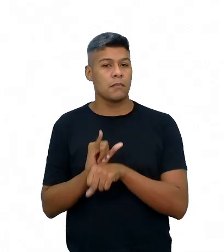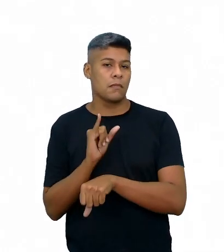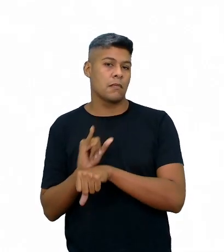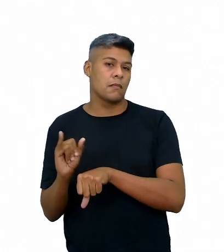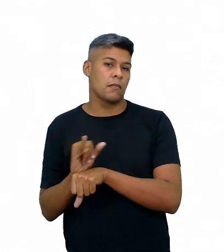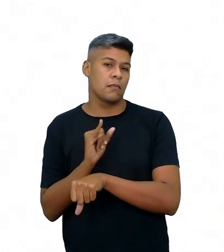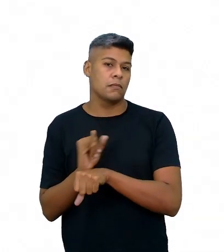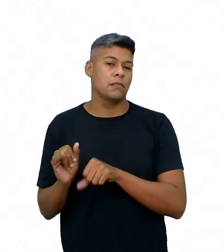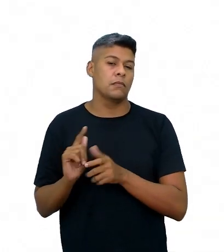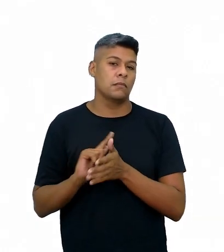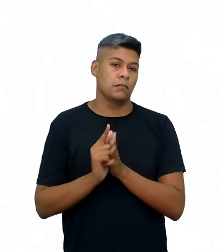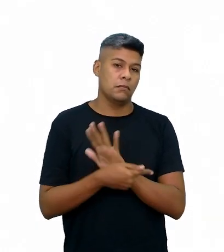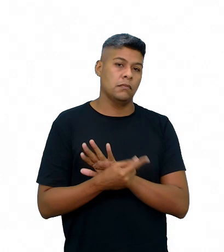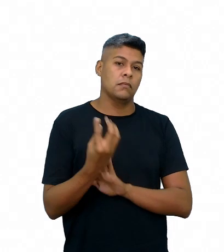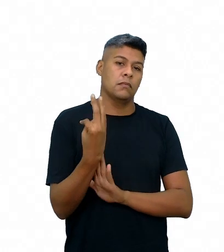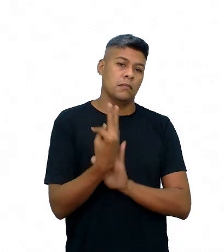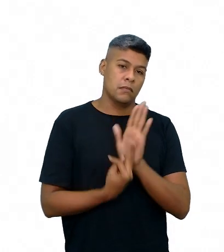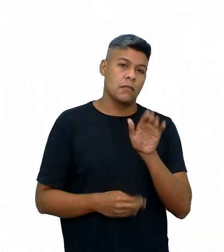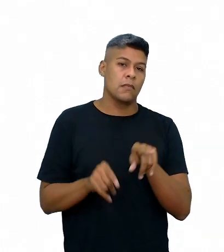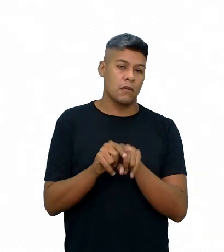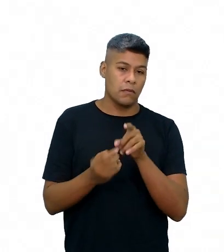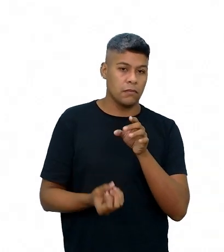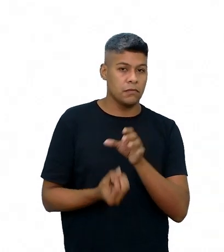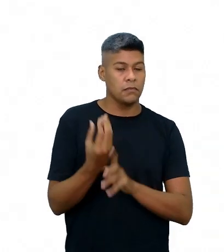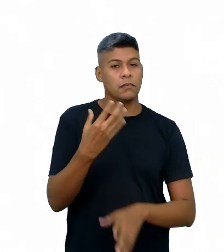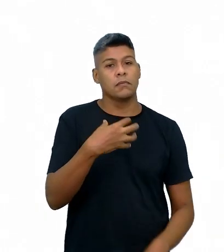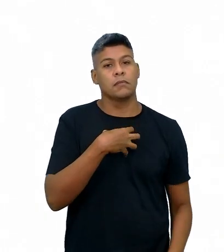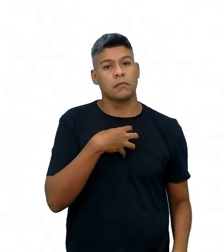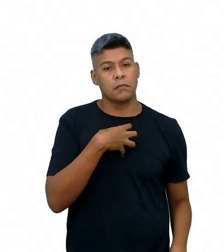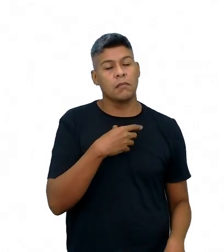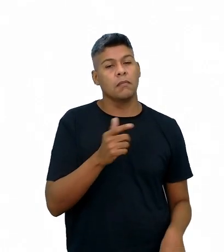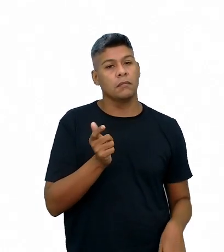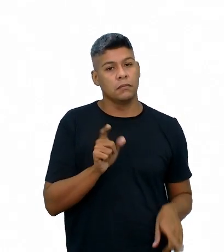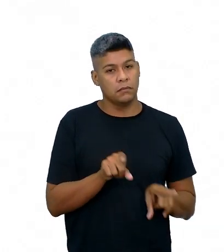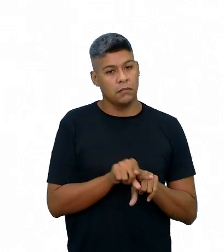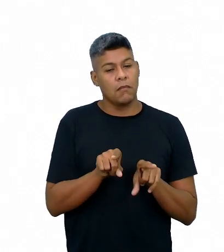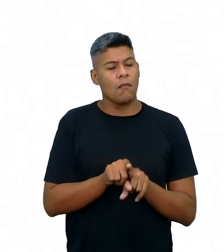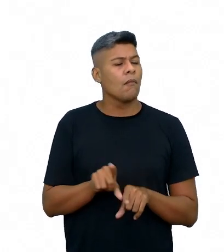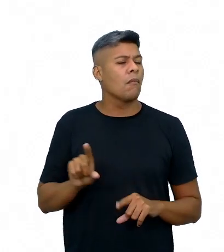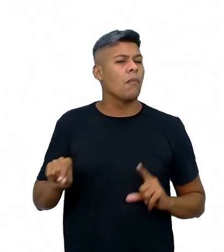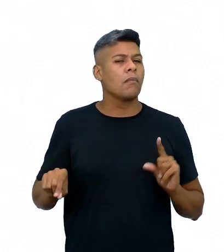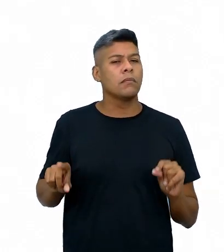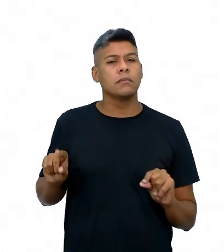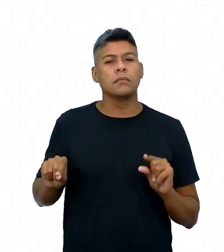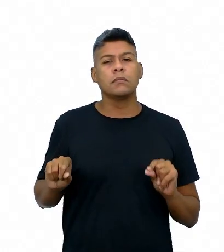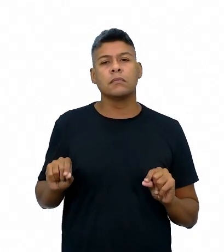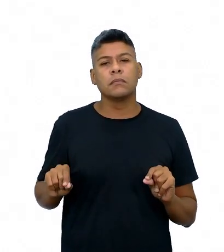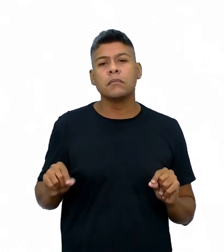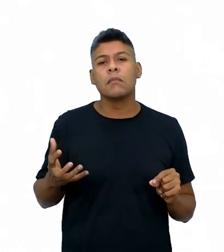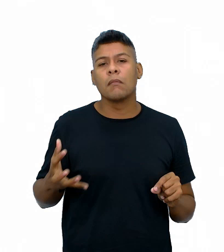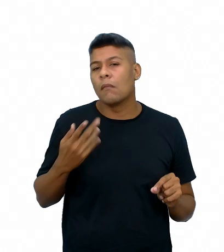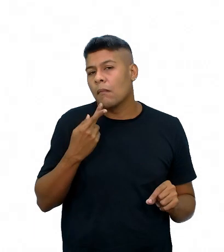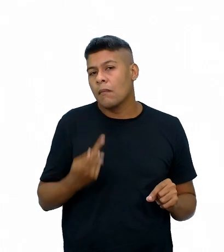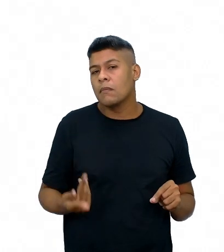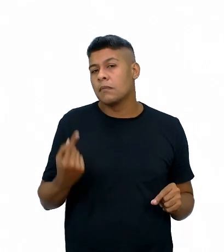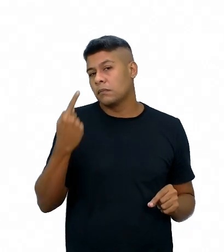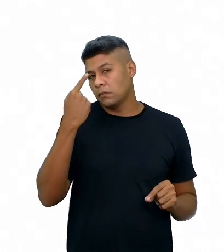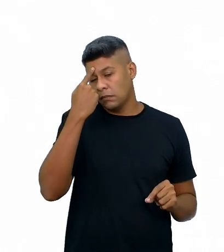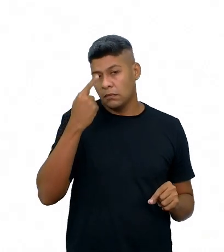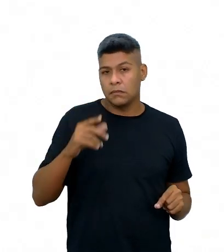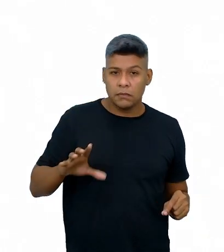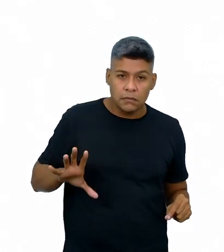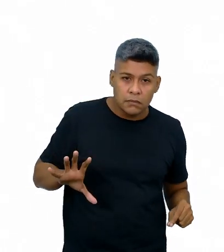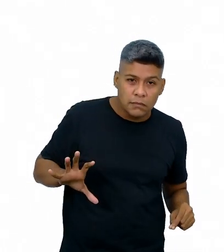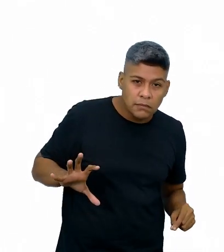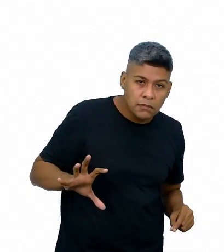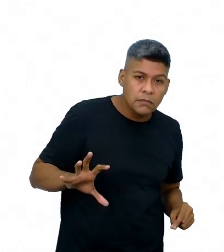estilo dos gêneros textuais e a construção de sentidos. O que isso quer dizer? Que pensar